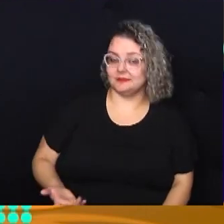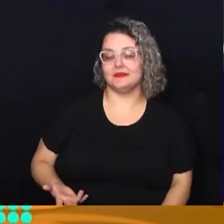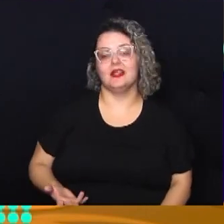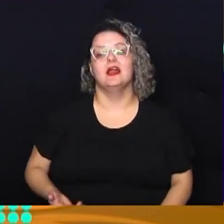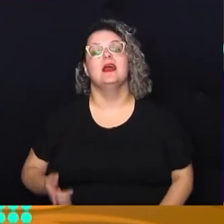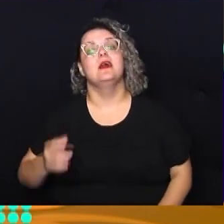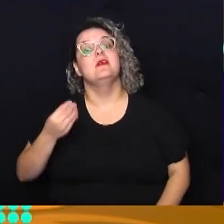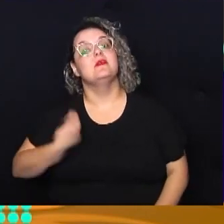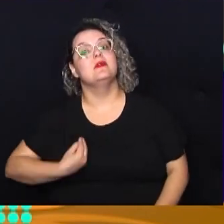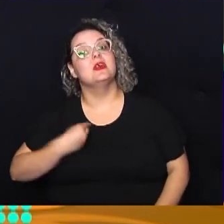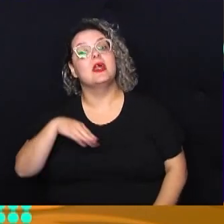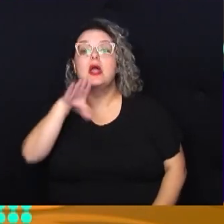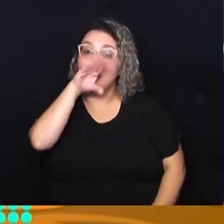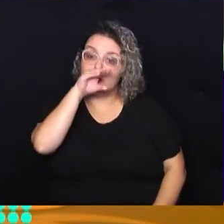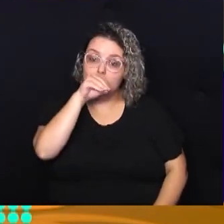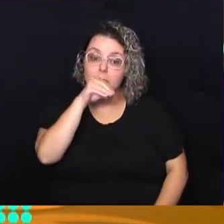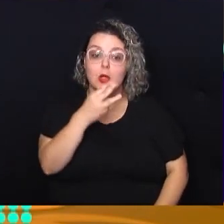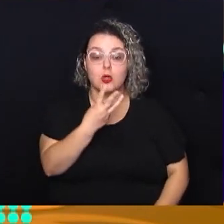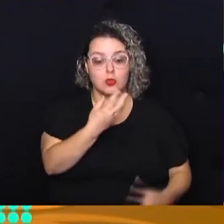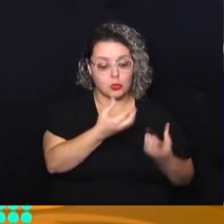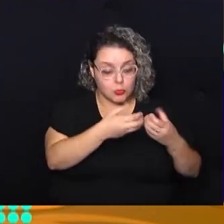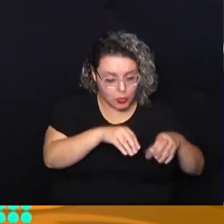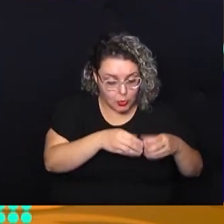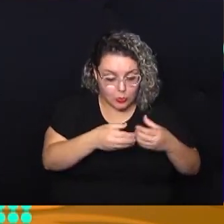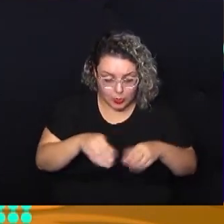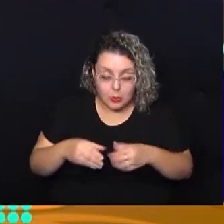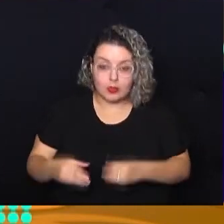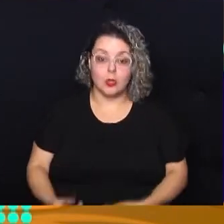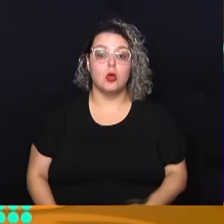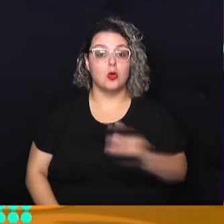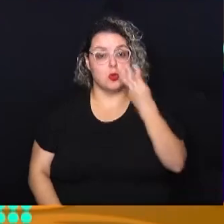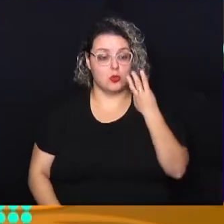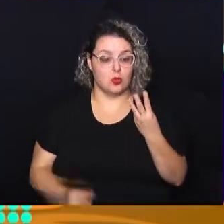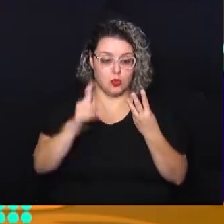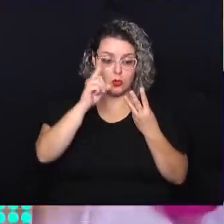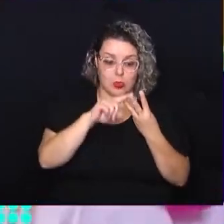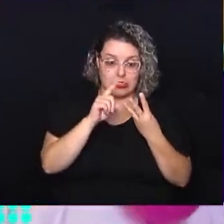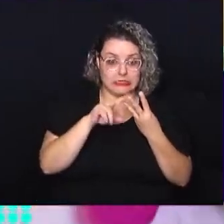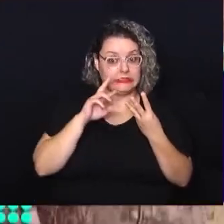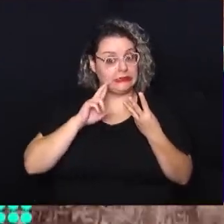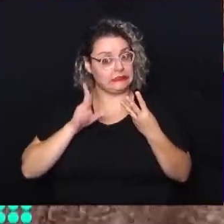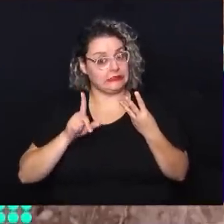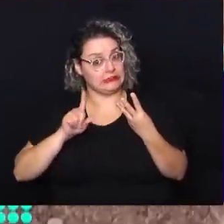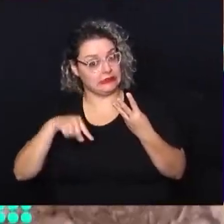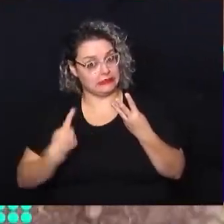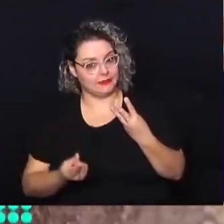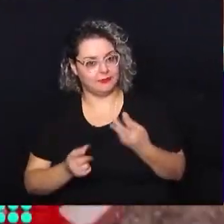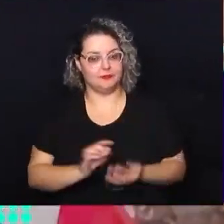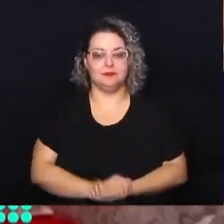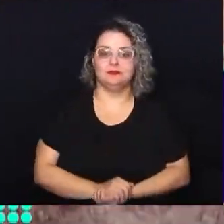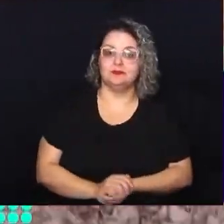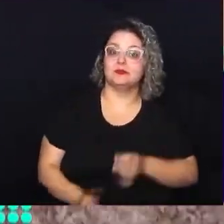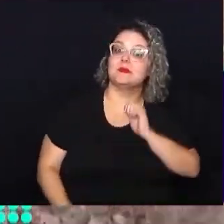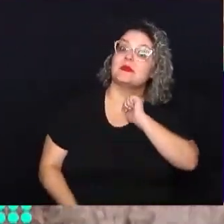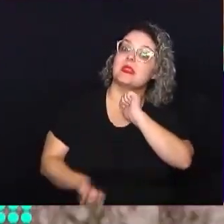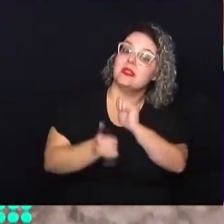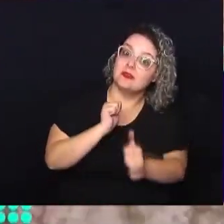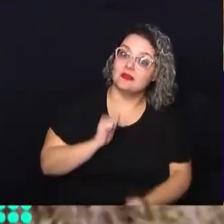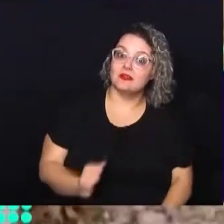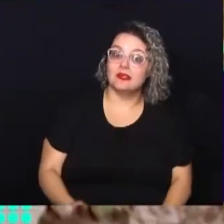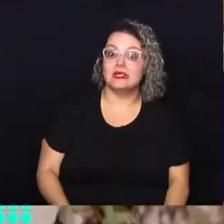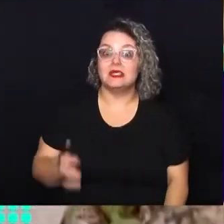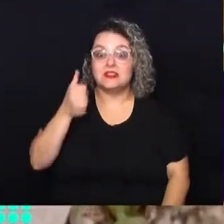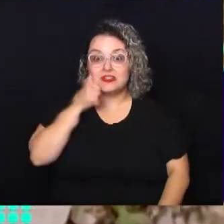uma pata que choca 3 ovos, sendo um bem diferente dos demais. Futebol de